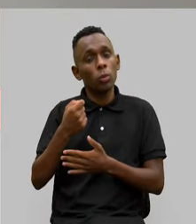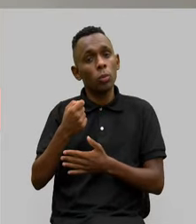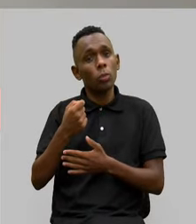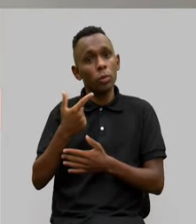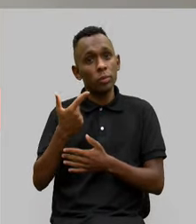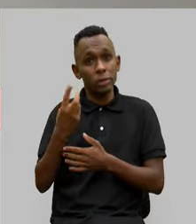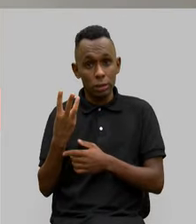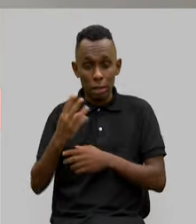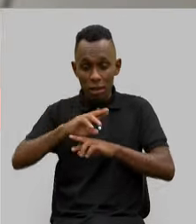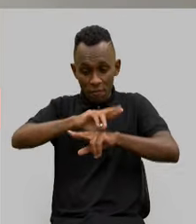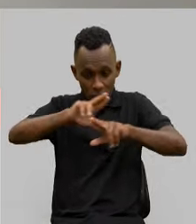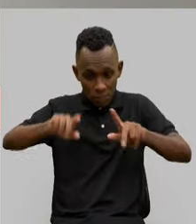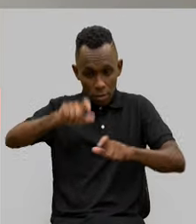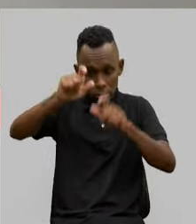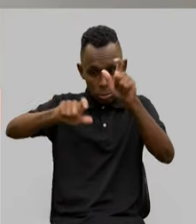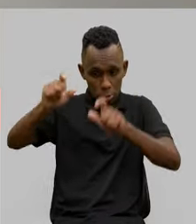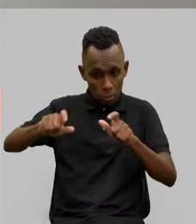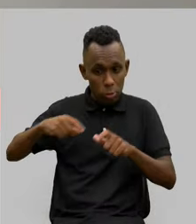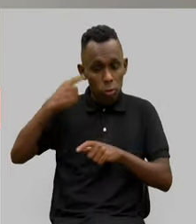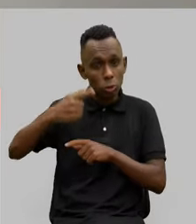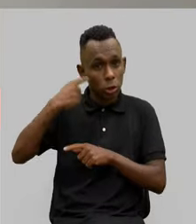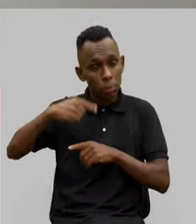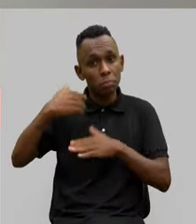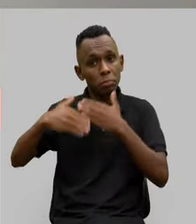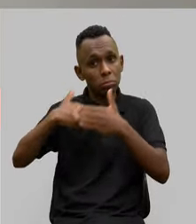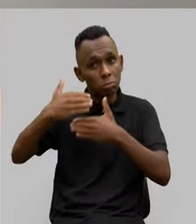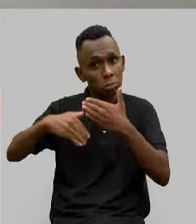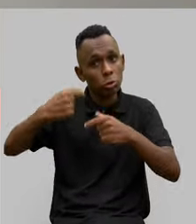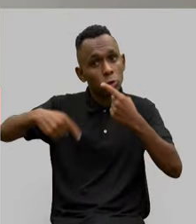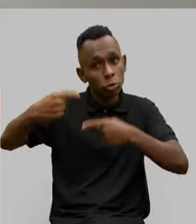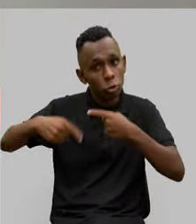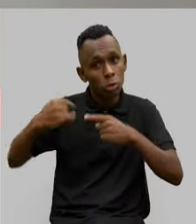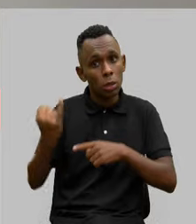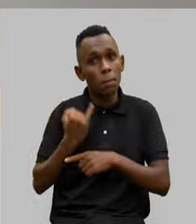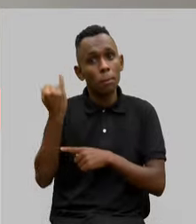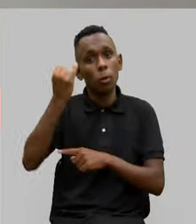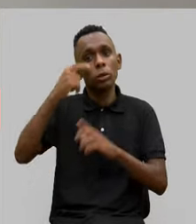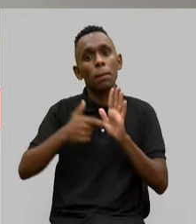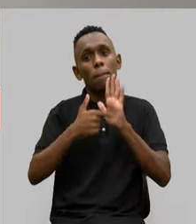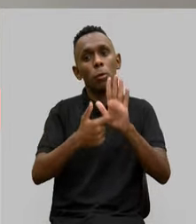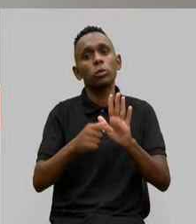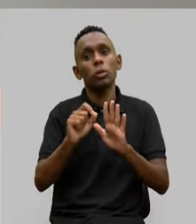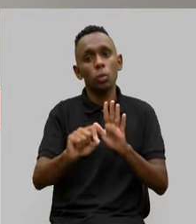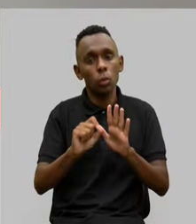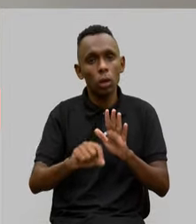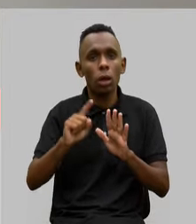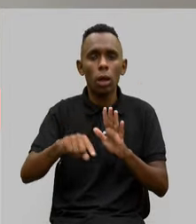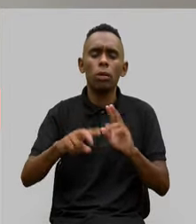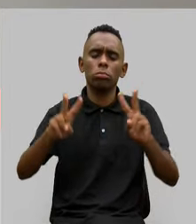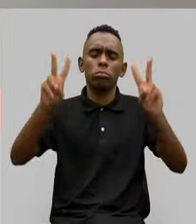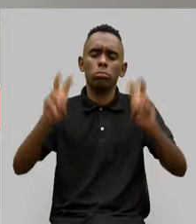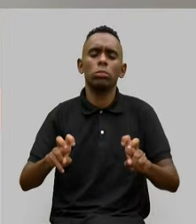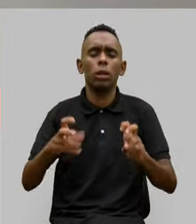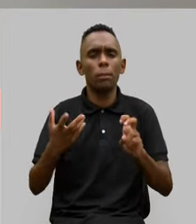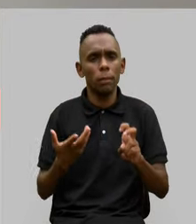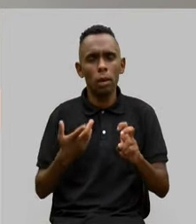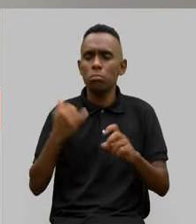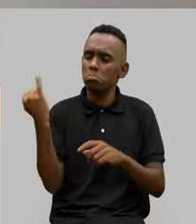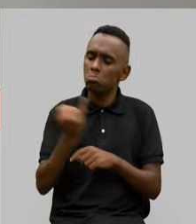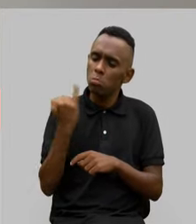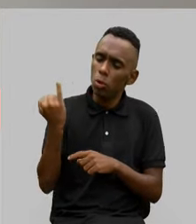colegas parlamentares fizeram construções importantes demonstrando que é uma pauta